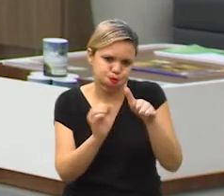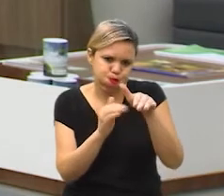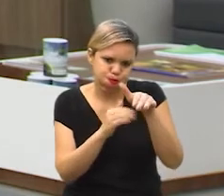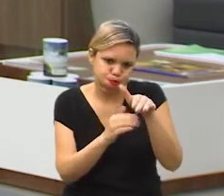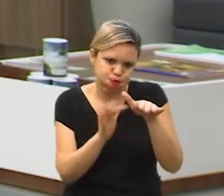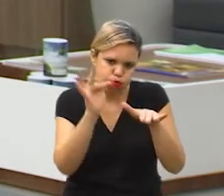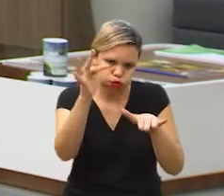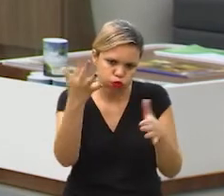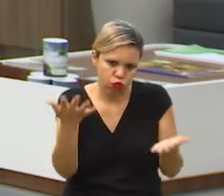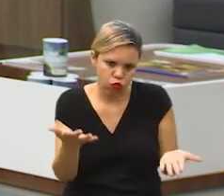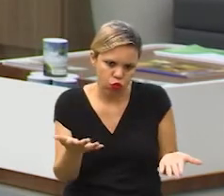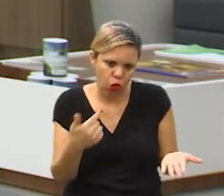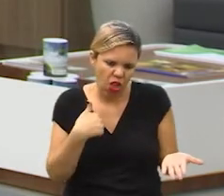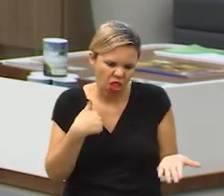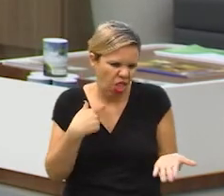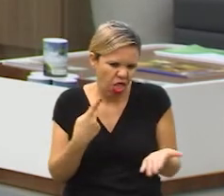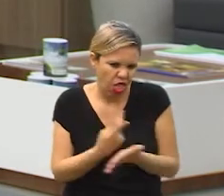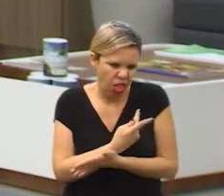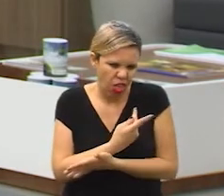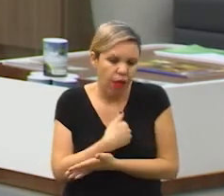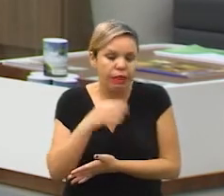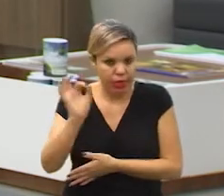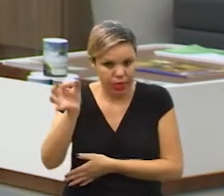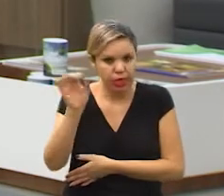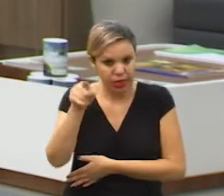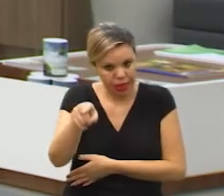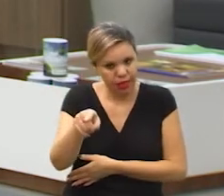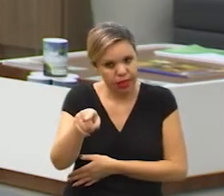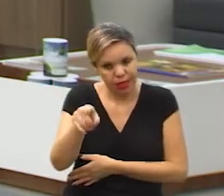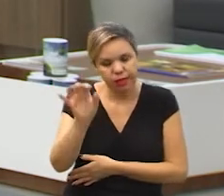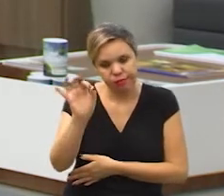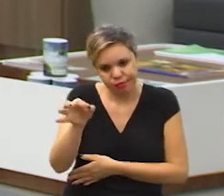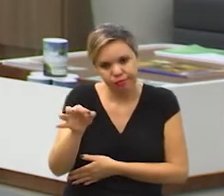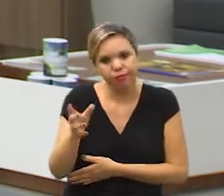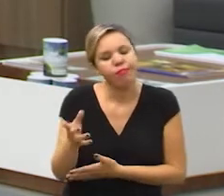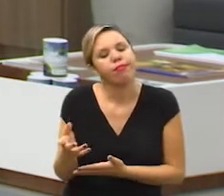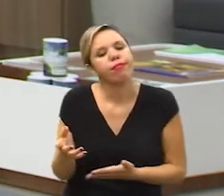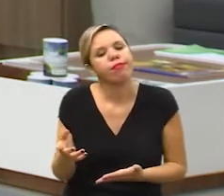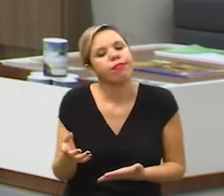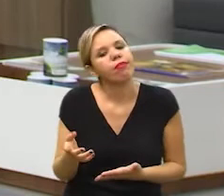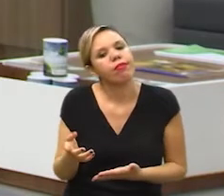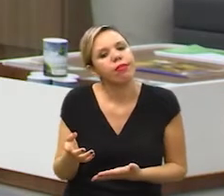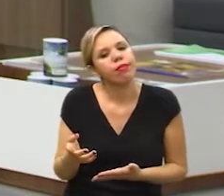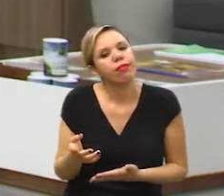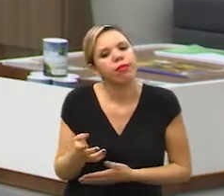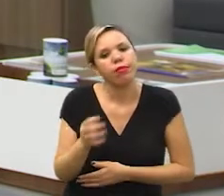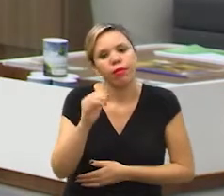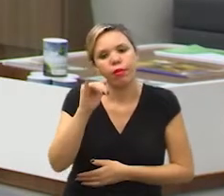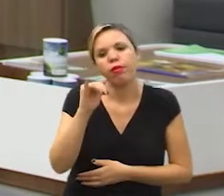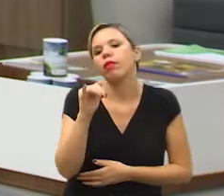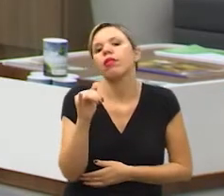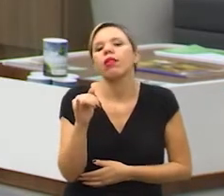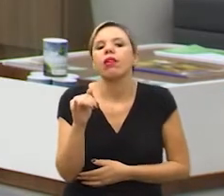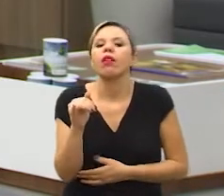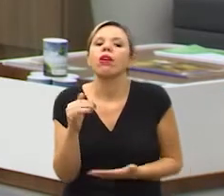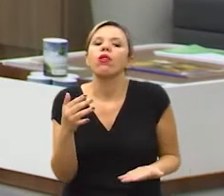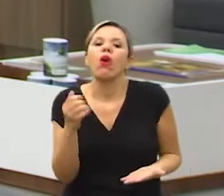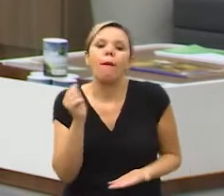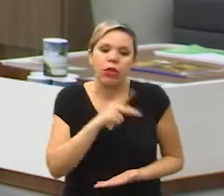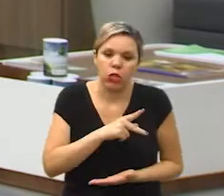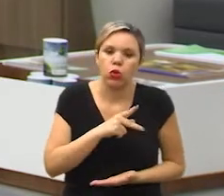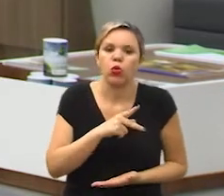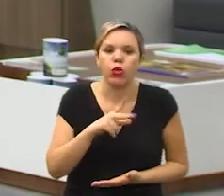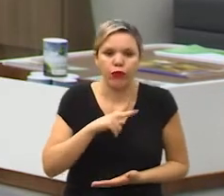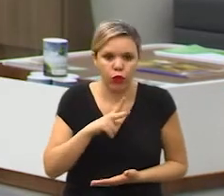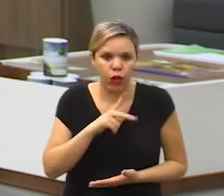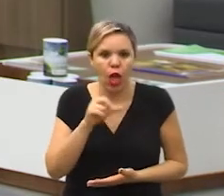futuro? Ou eu estou completamente enganado? Não, você está completamente certo. Ela é uma poupança, ela é um fundo